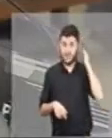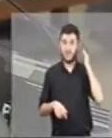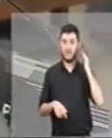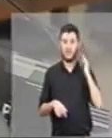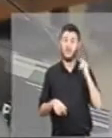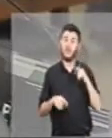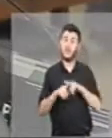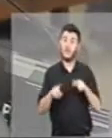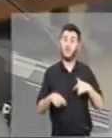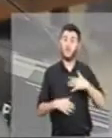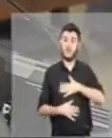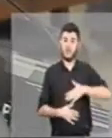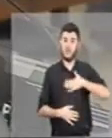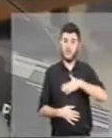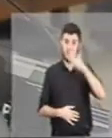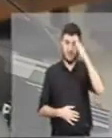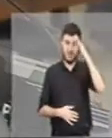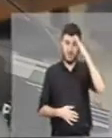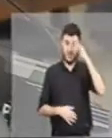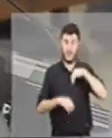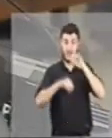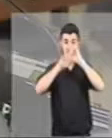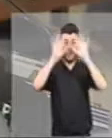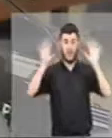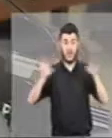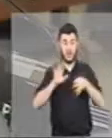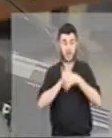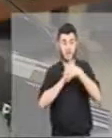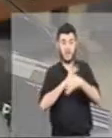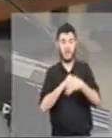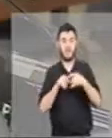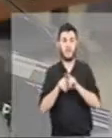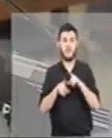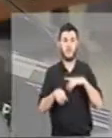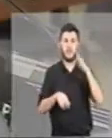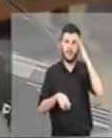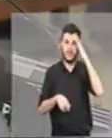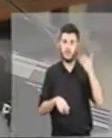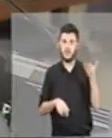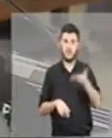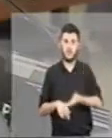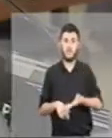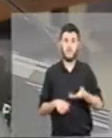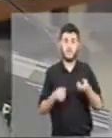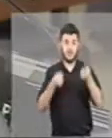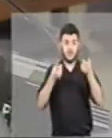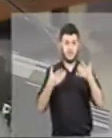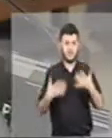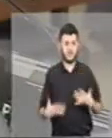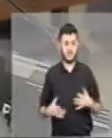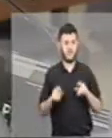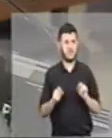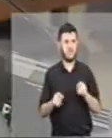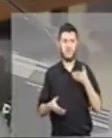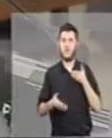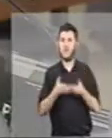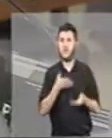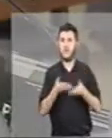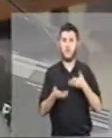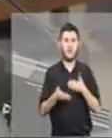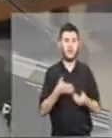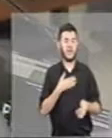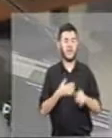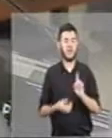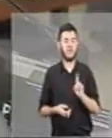Eu entendi que Sua Excelência havia dito que qualquer diligência na Casa